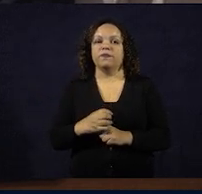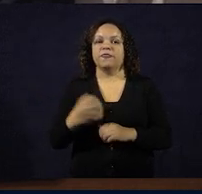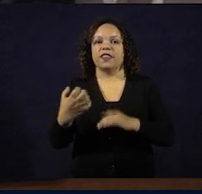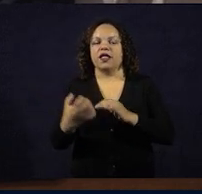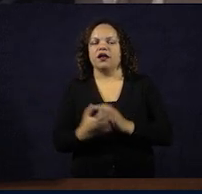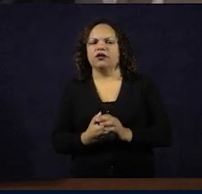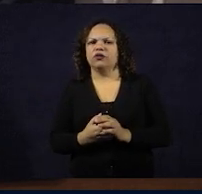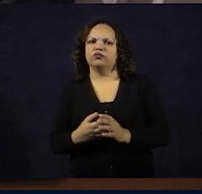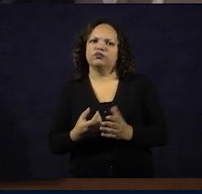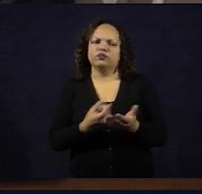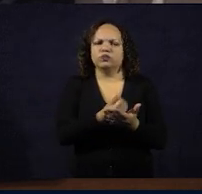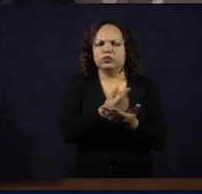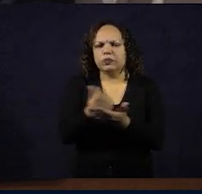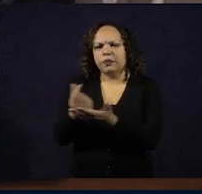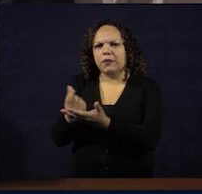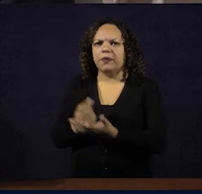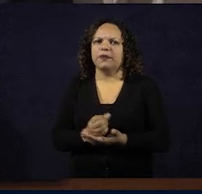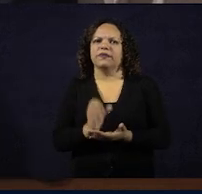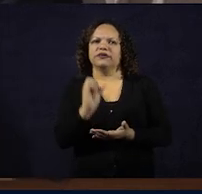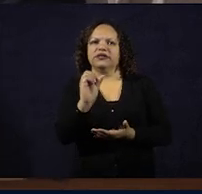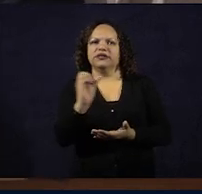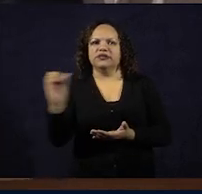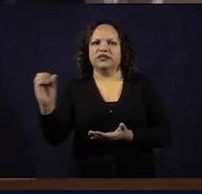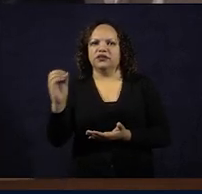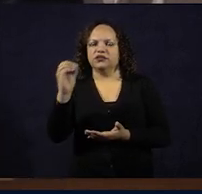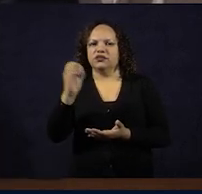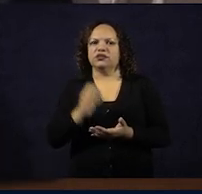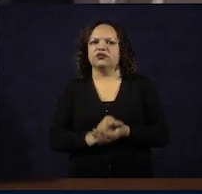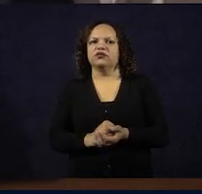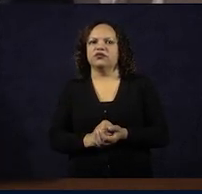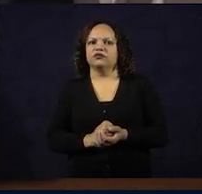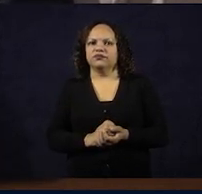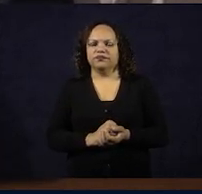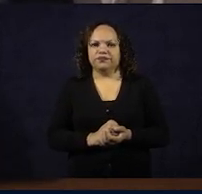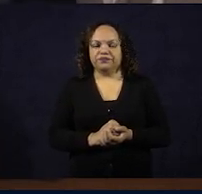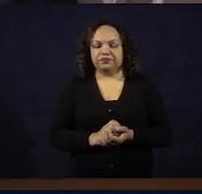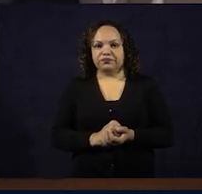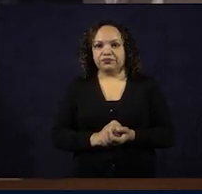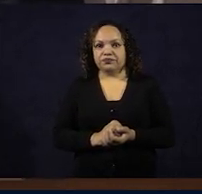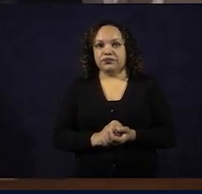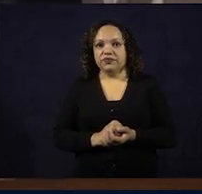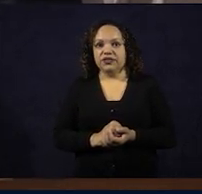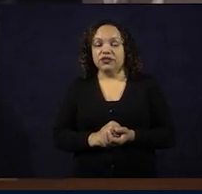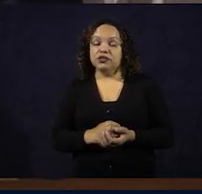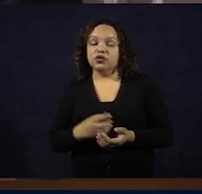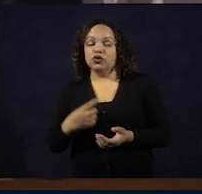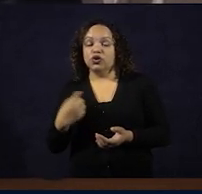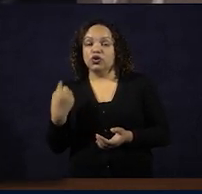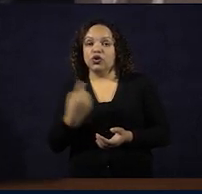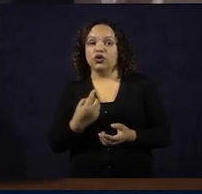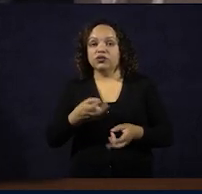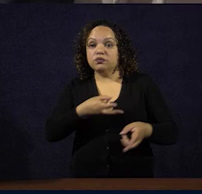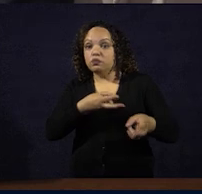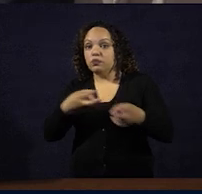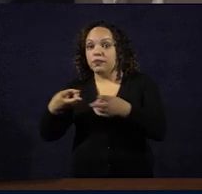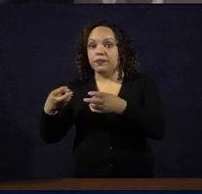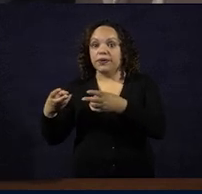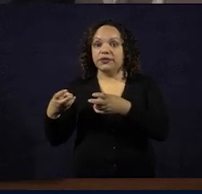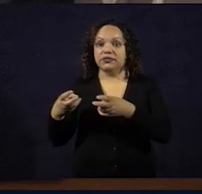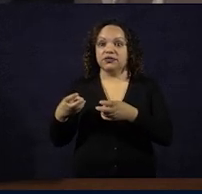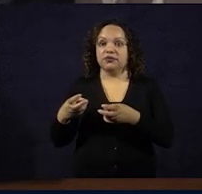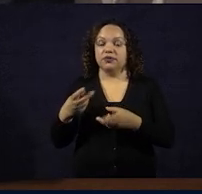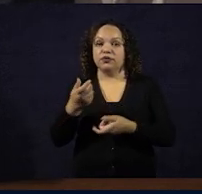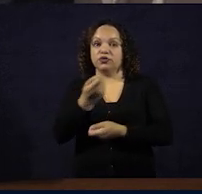operações de renda variável no Brasil ipolo 11 se a gente considera o setor Agro